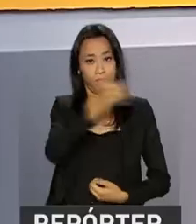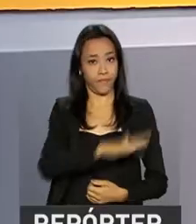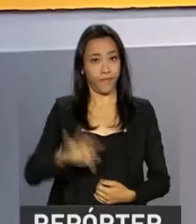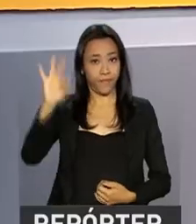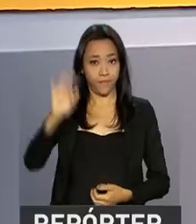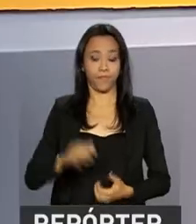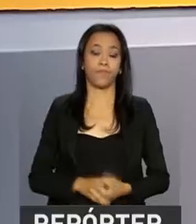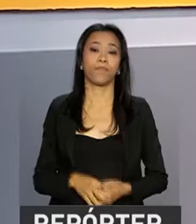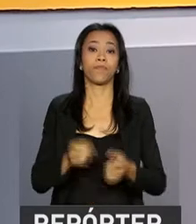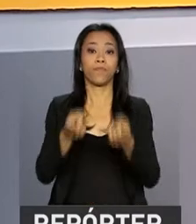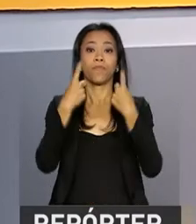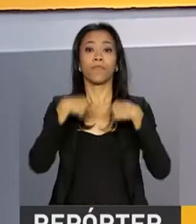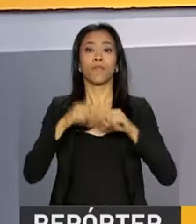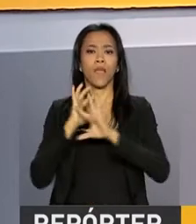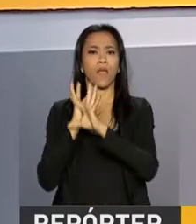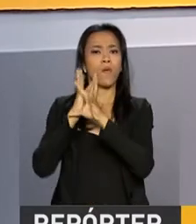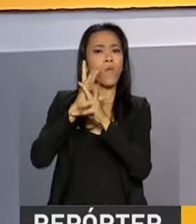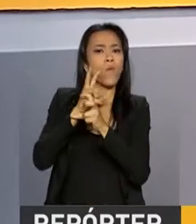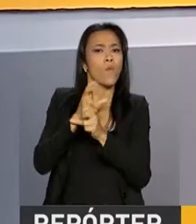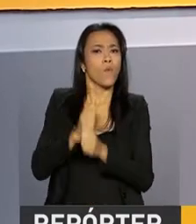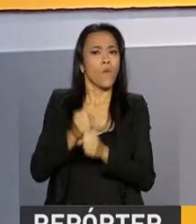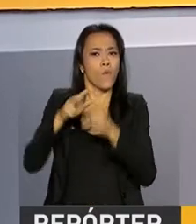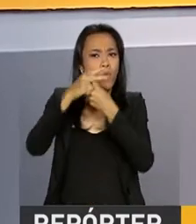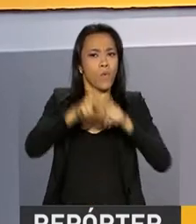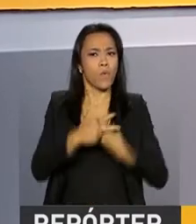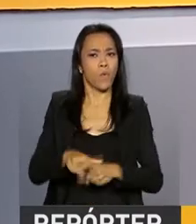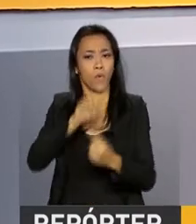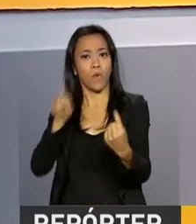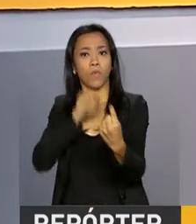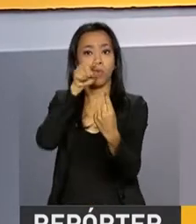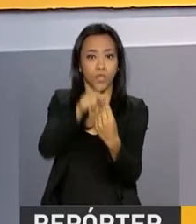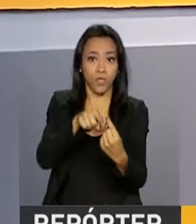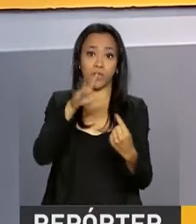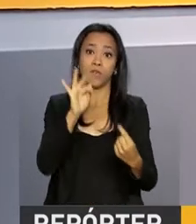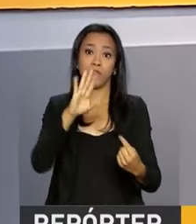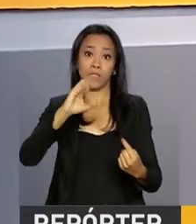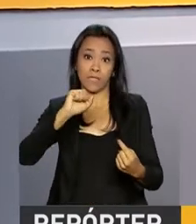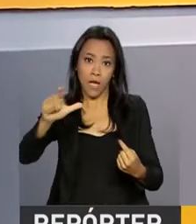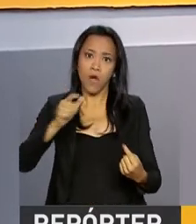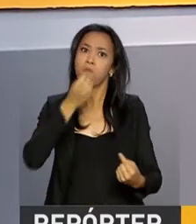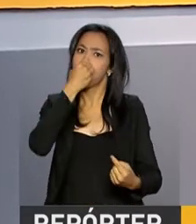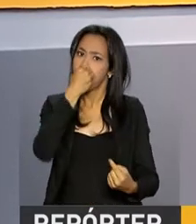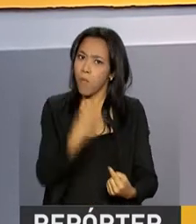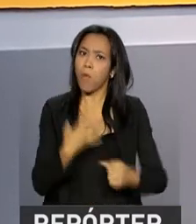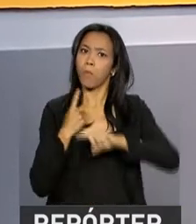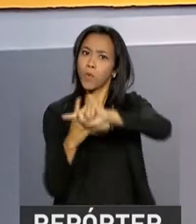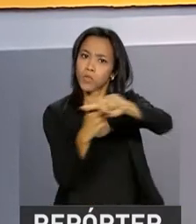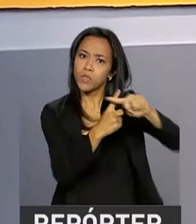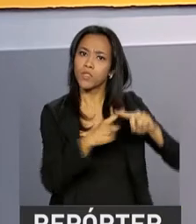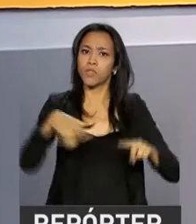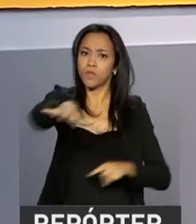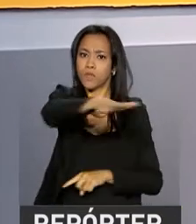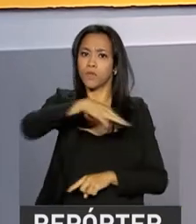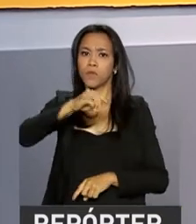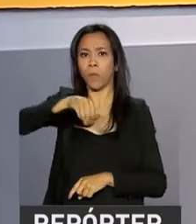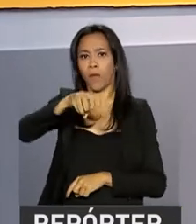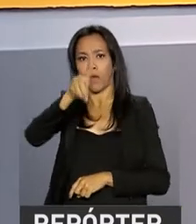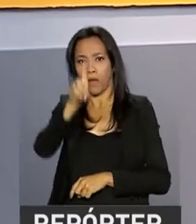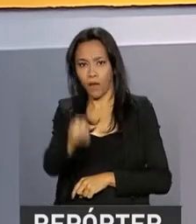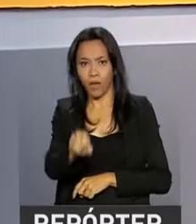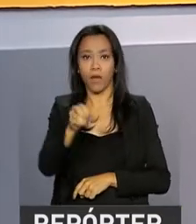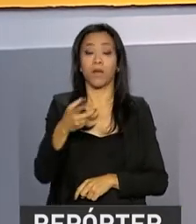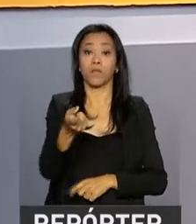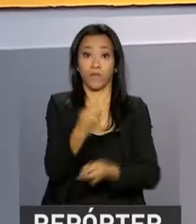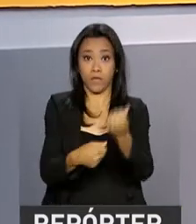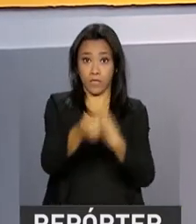a revisão da meta fiscal causou reações positivas no mercado financeiro o défice das contas públicas